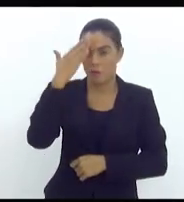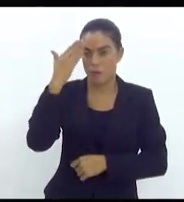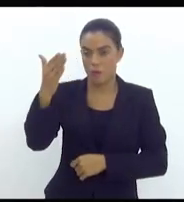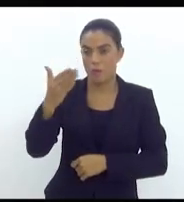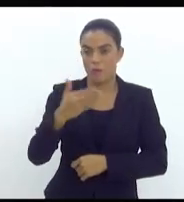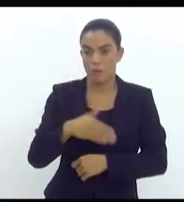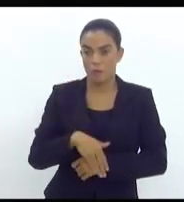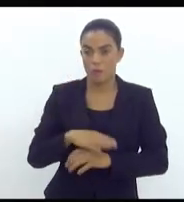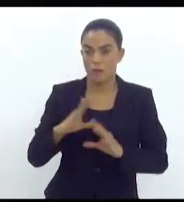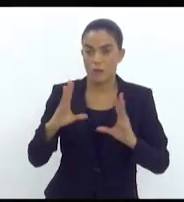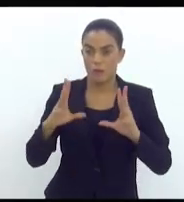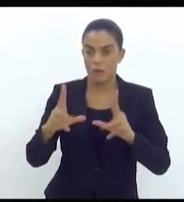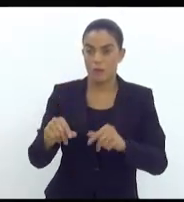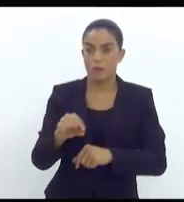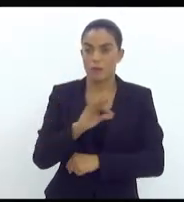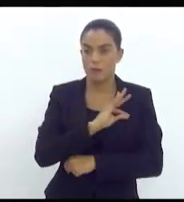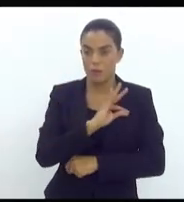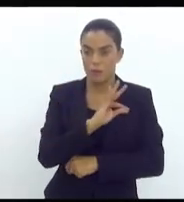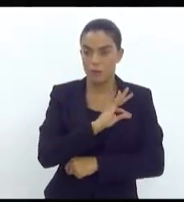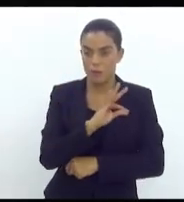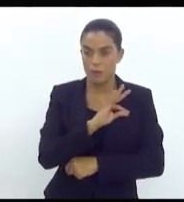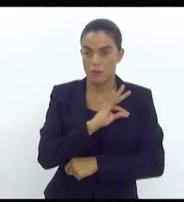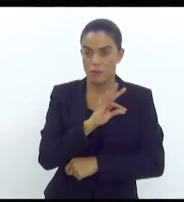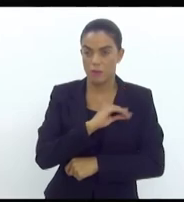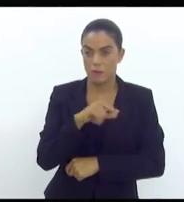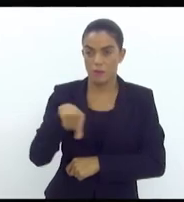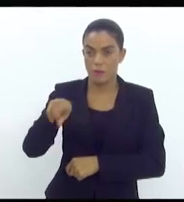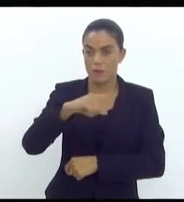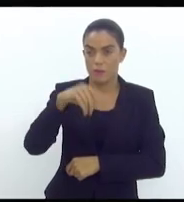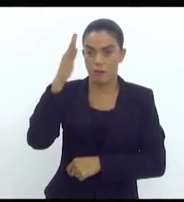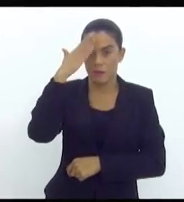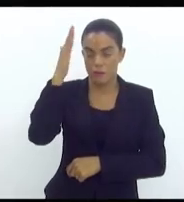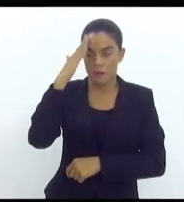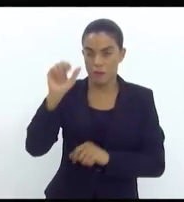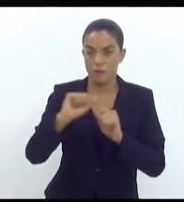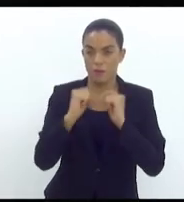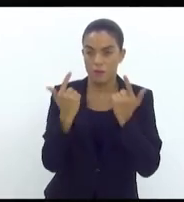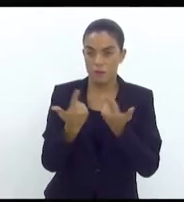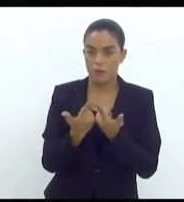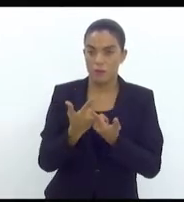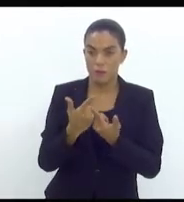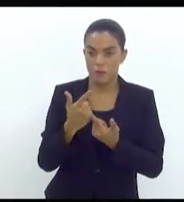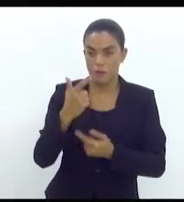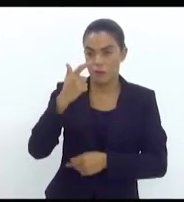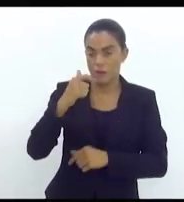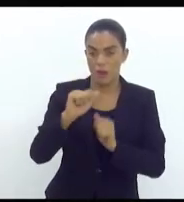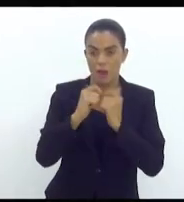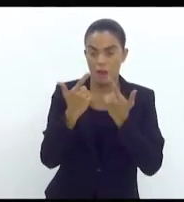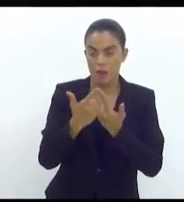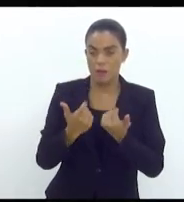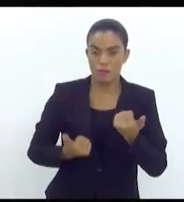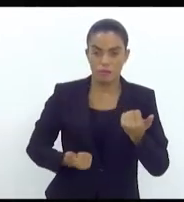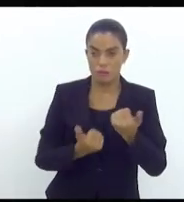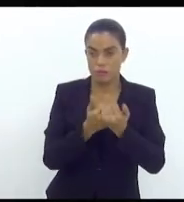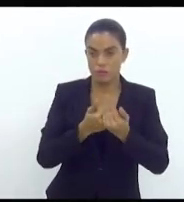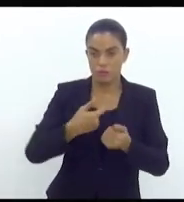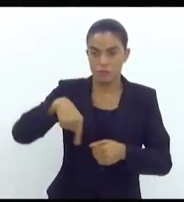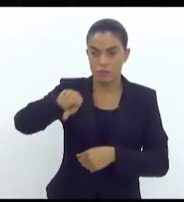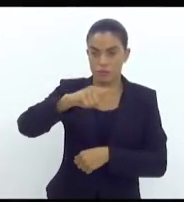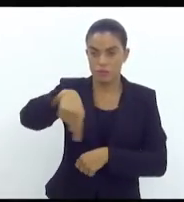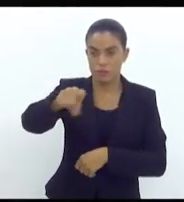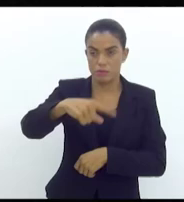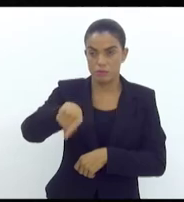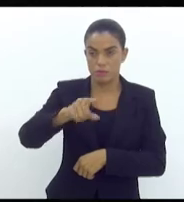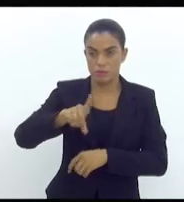obrigado a todos os policiais e saibam Alegre está ao lado dos Senhores